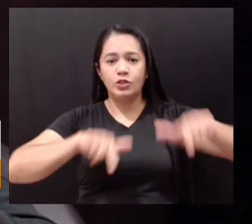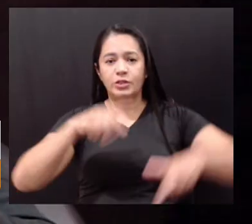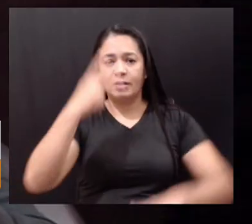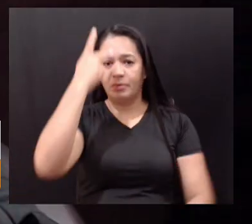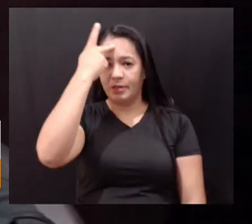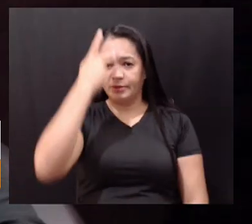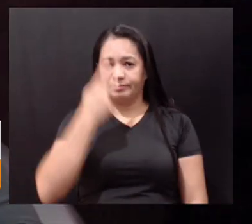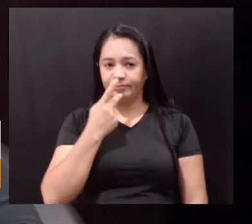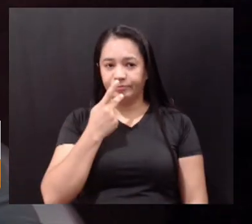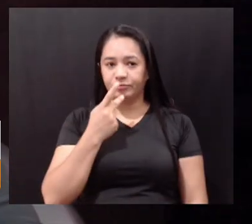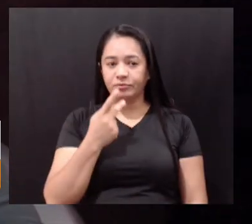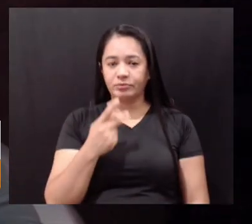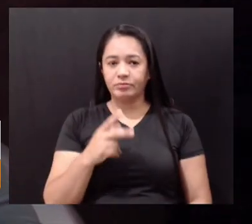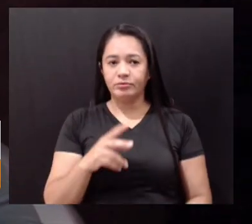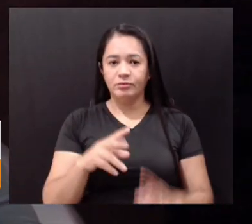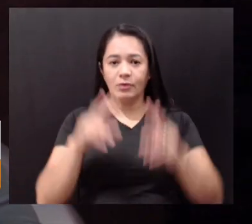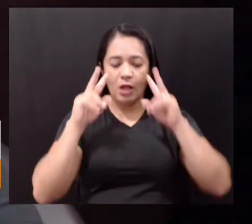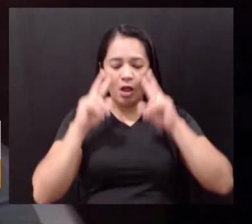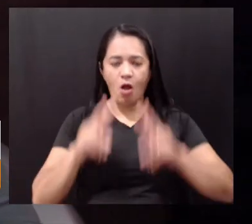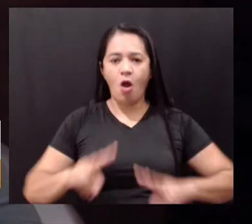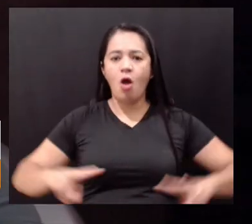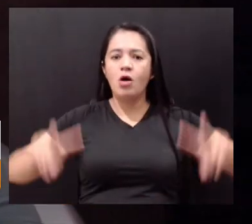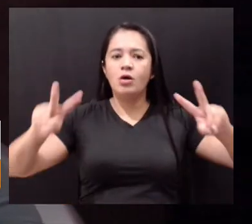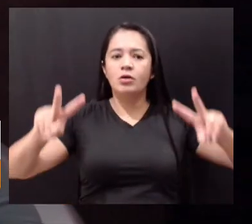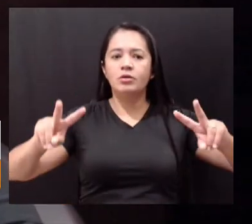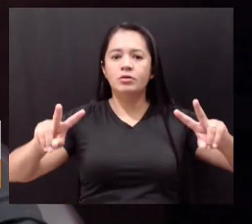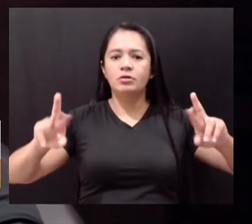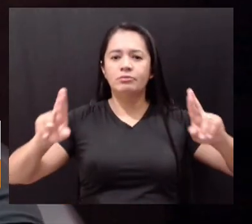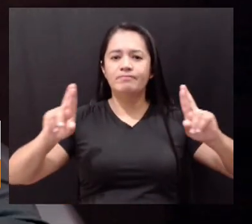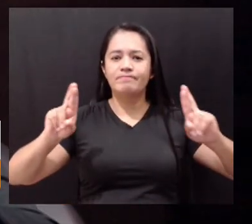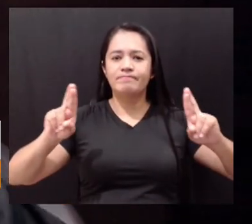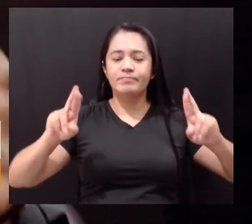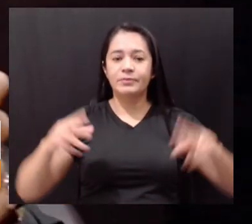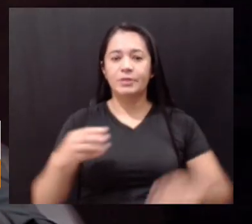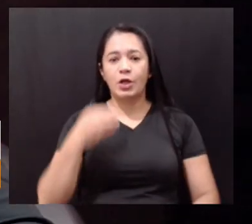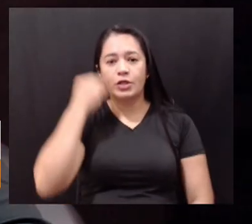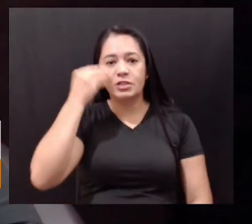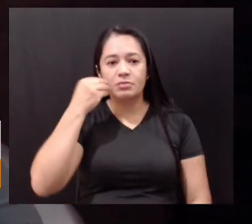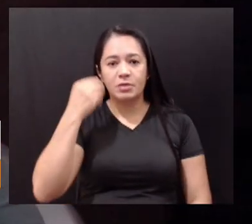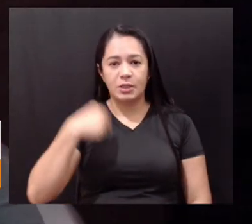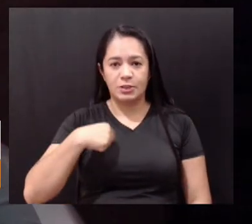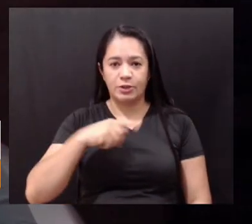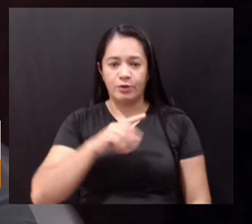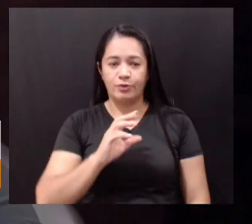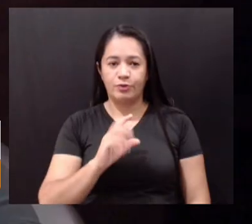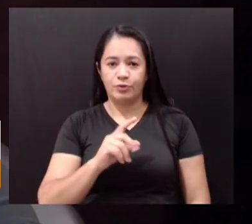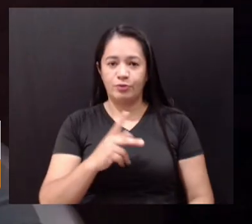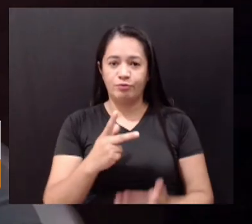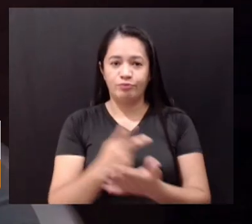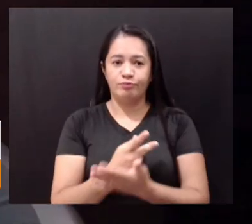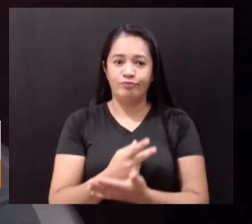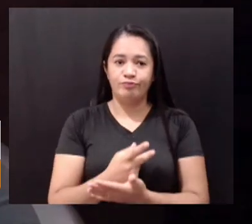de expectativas, né. Então eu tive algumas experiências recentes, trabalhando com jovens de 18 anos até,